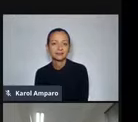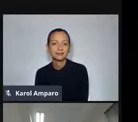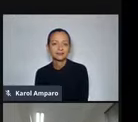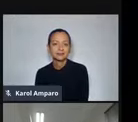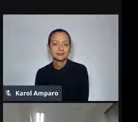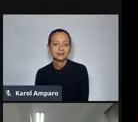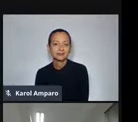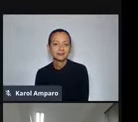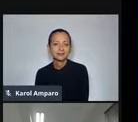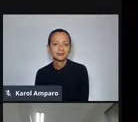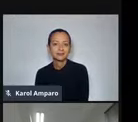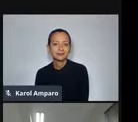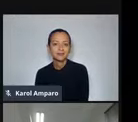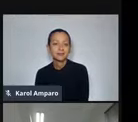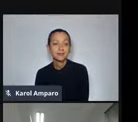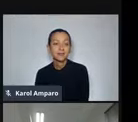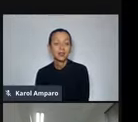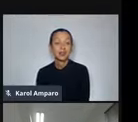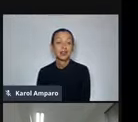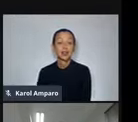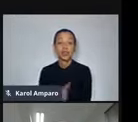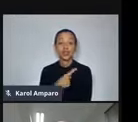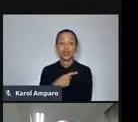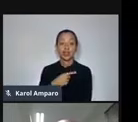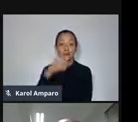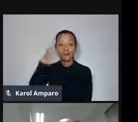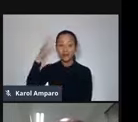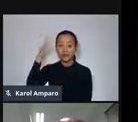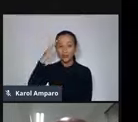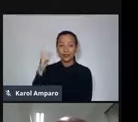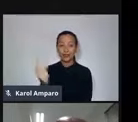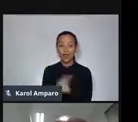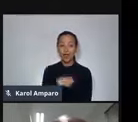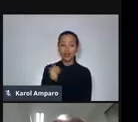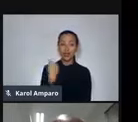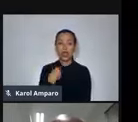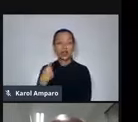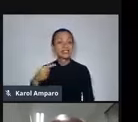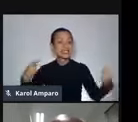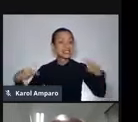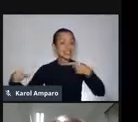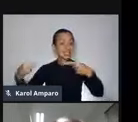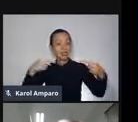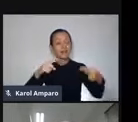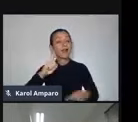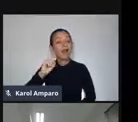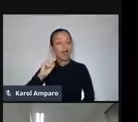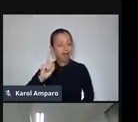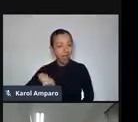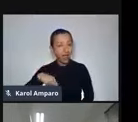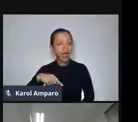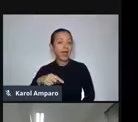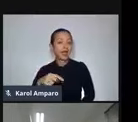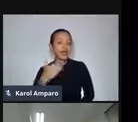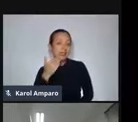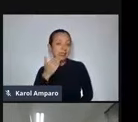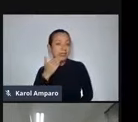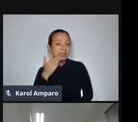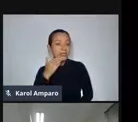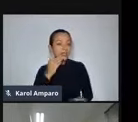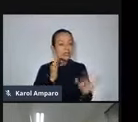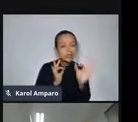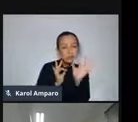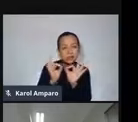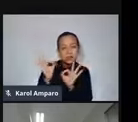Nosso maior desafio, né, filosoficamente falando, é aparar as arestas das nossas próprias imperfeições. O difícil é